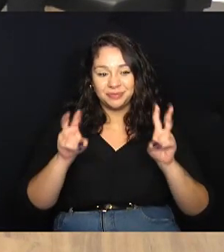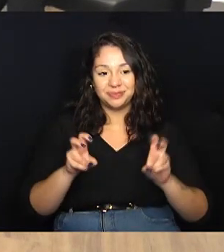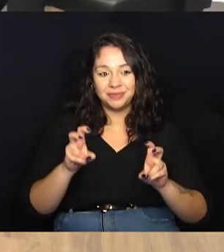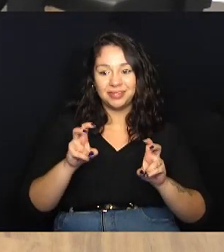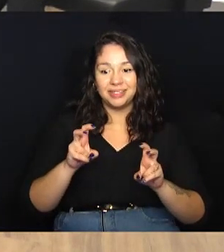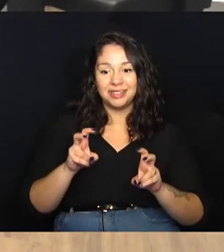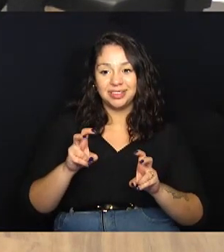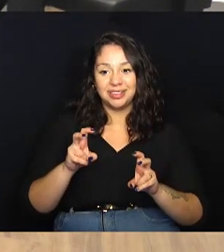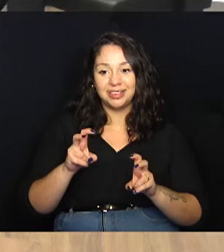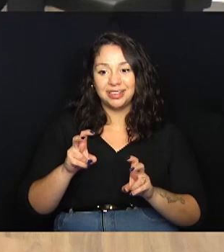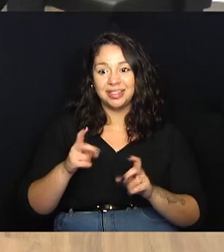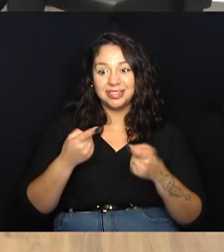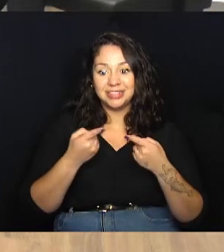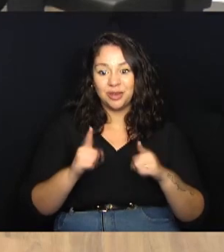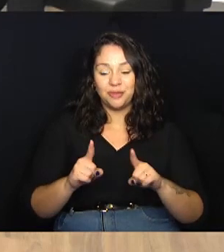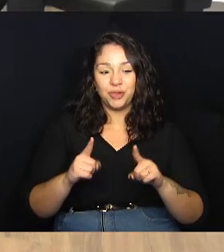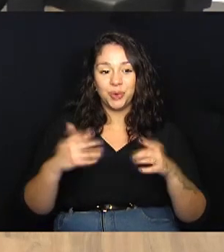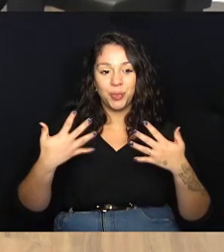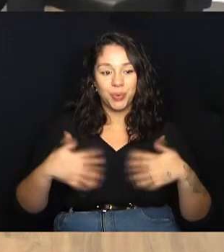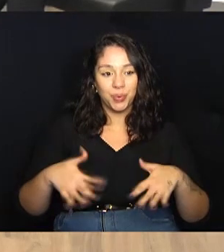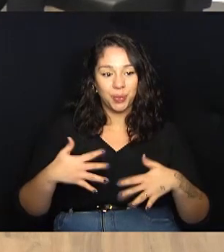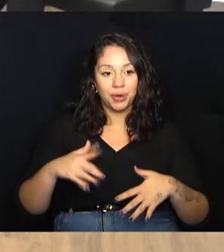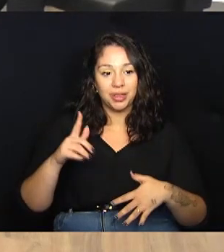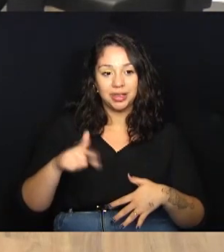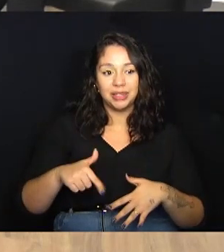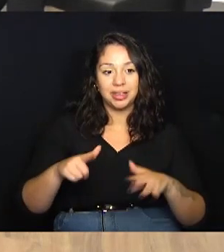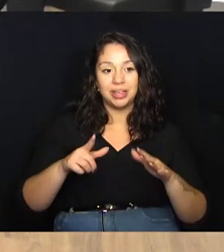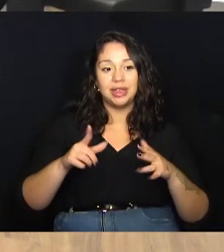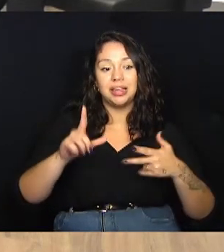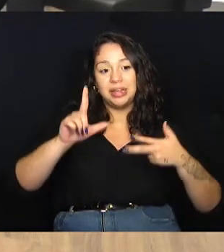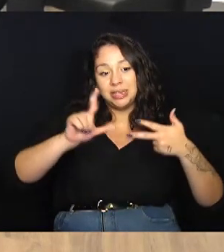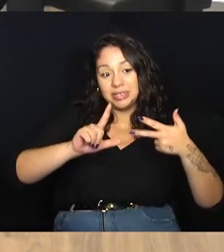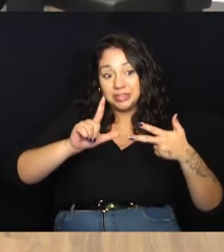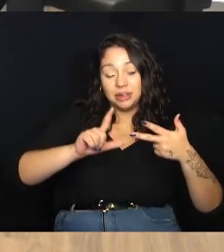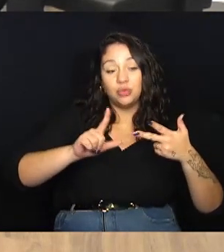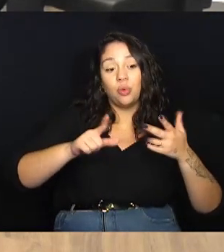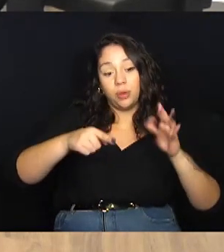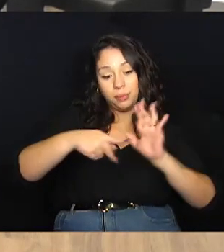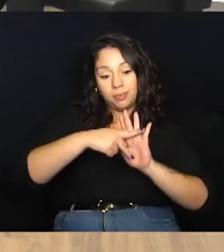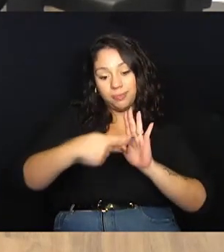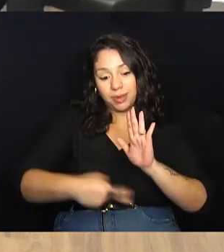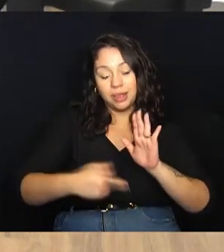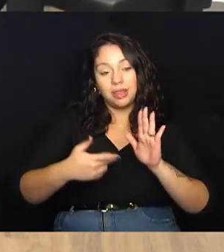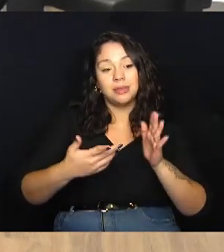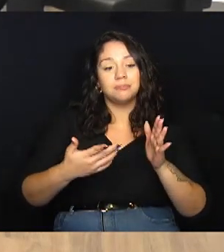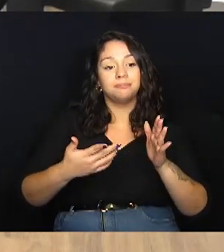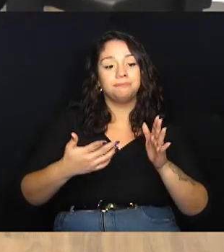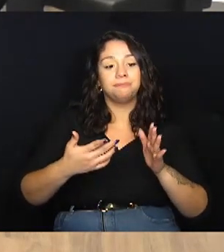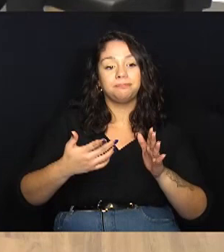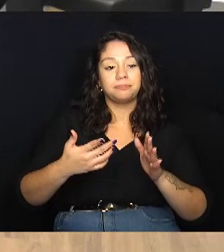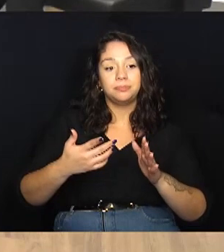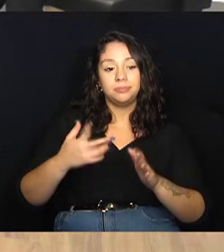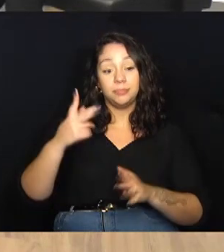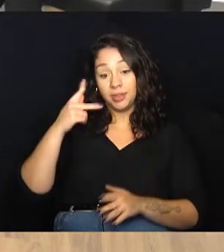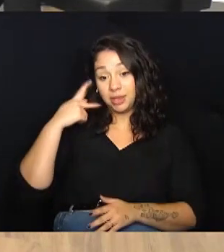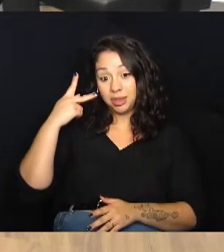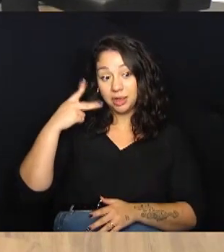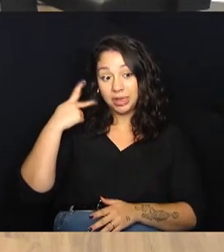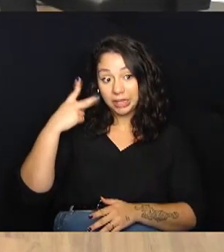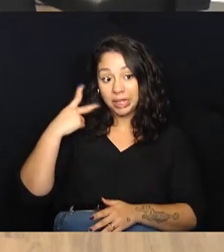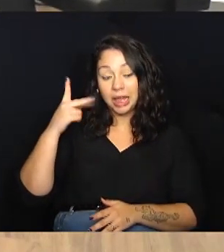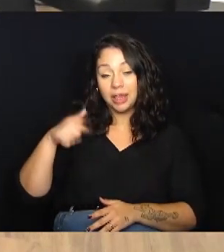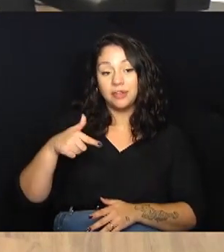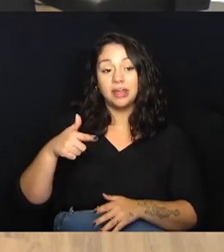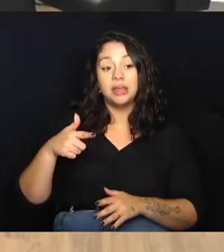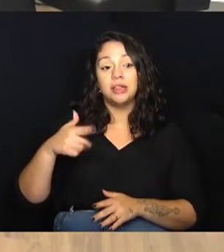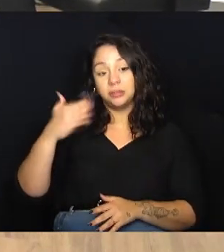expectativa e desse desafio e o quanto, como legisladora, a Câmara, né, a senhora fazendo parte, a senhora vereadora,